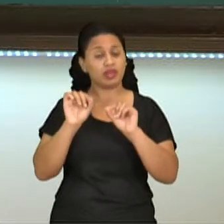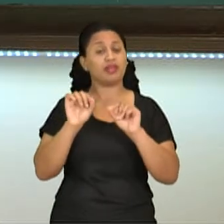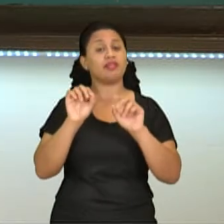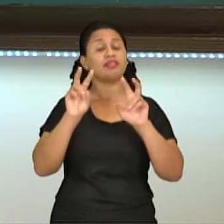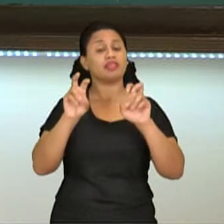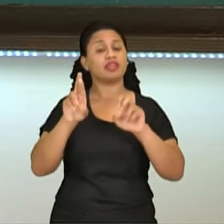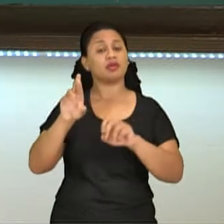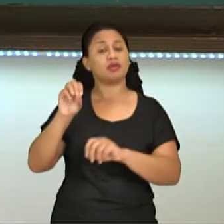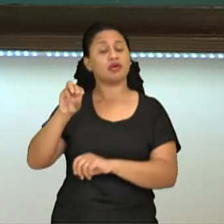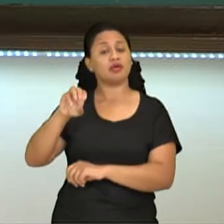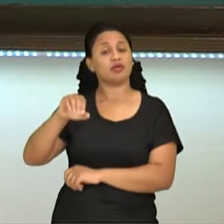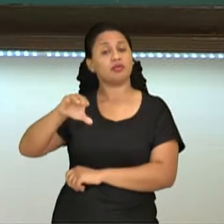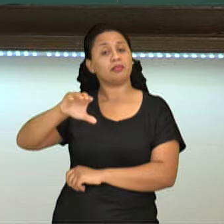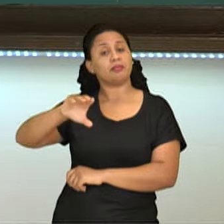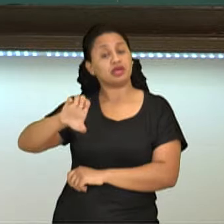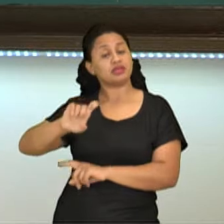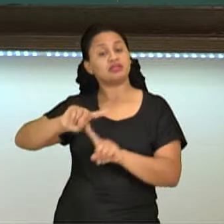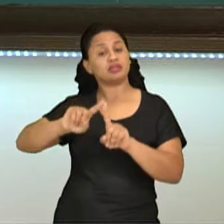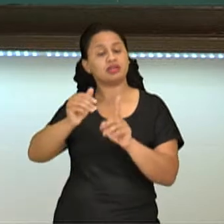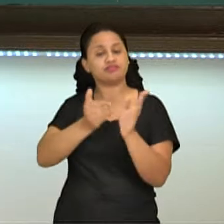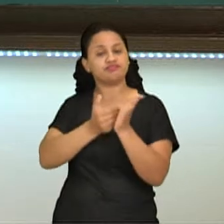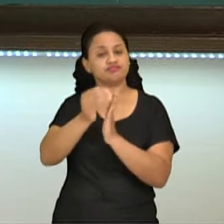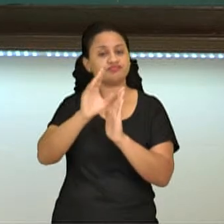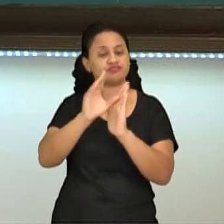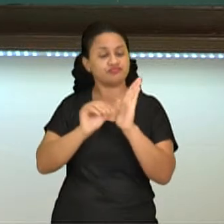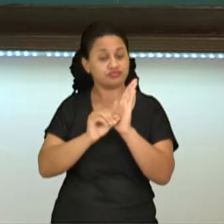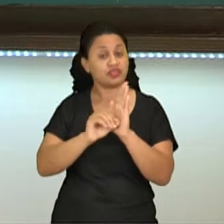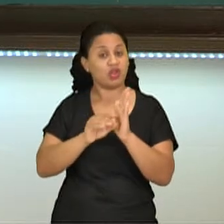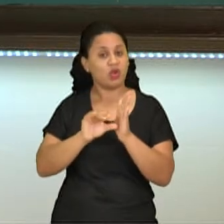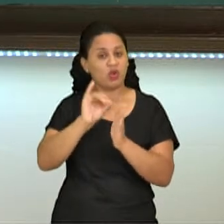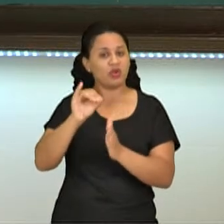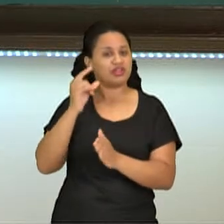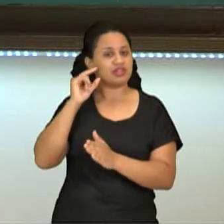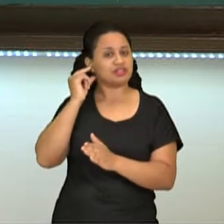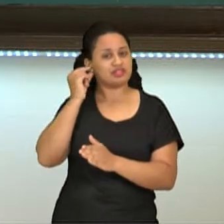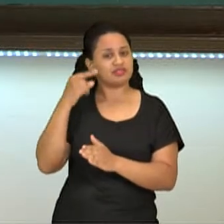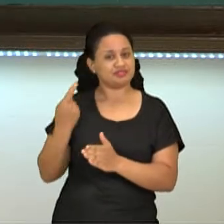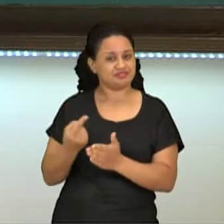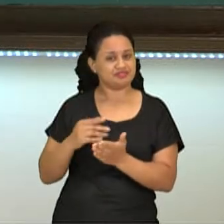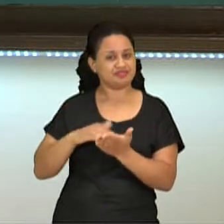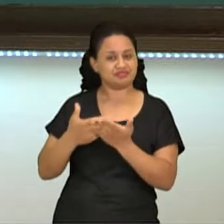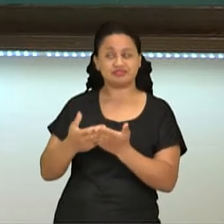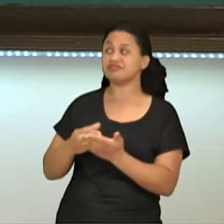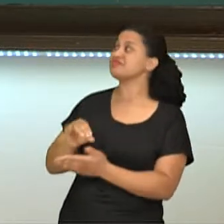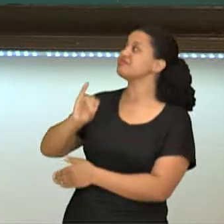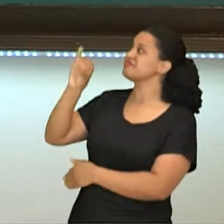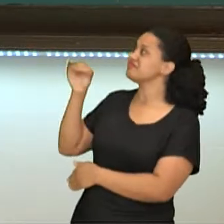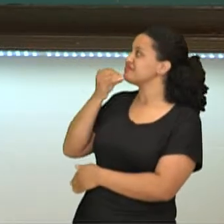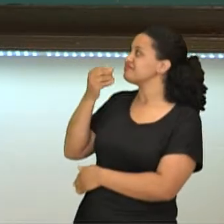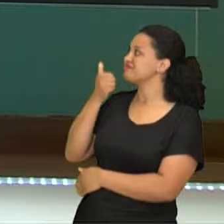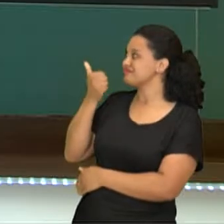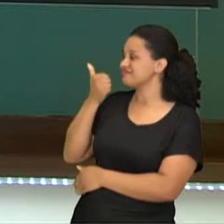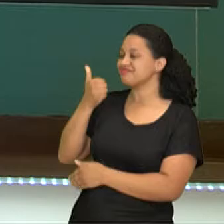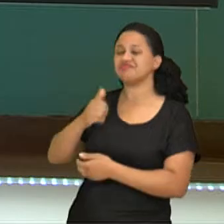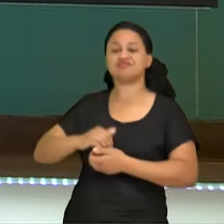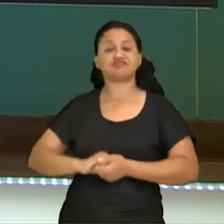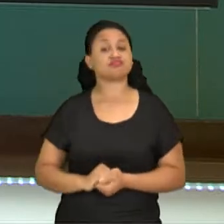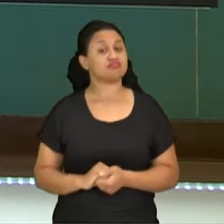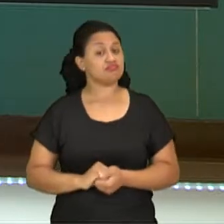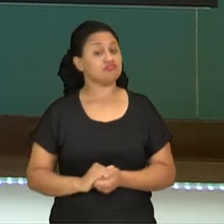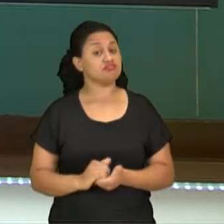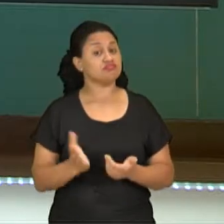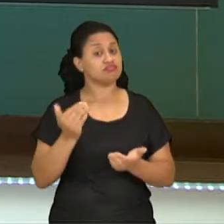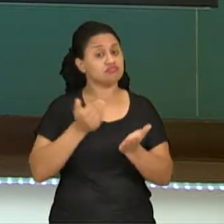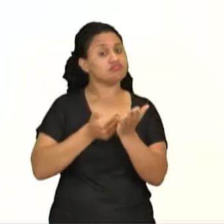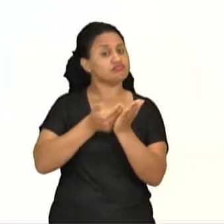romance. Mas antes de irmos aos conteúdos, vamos cumprimentar nossa intérprete Jéssica. Tudo bem, Jéssica? Vamos lá?